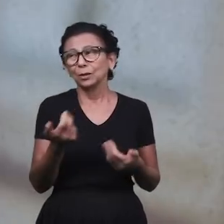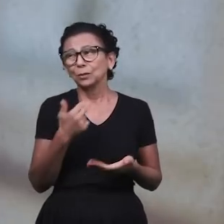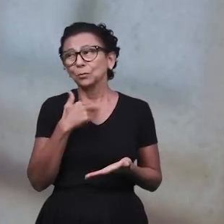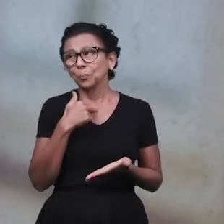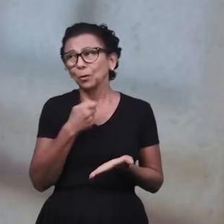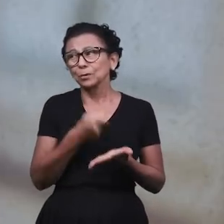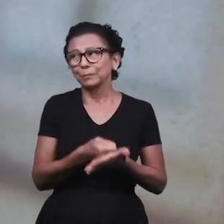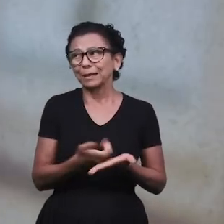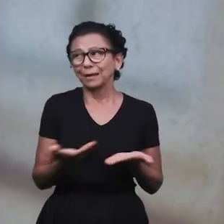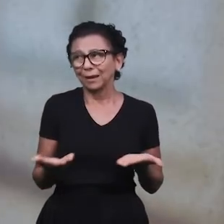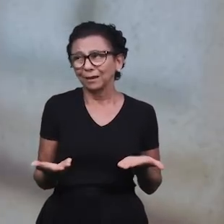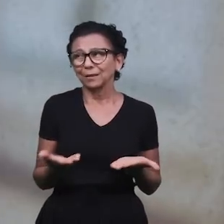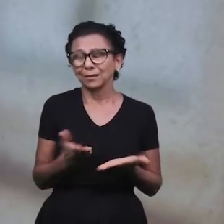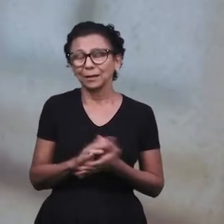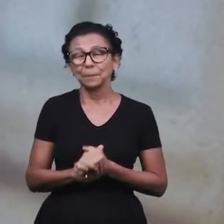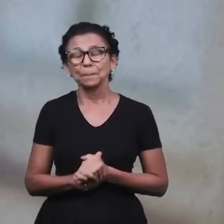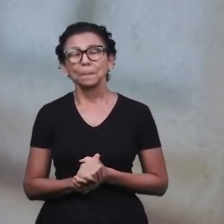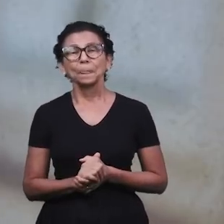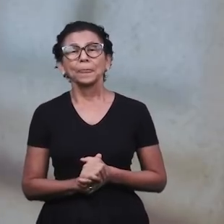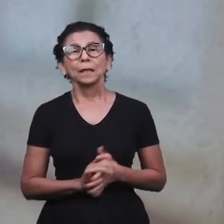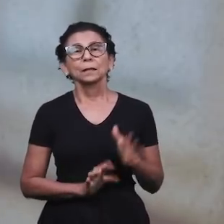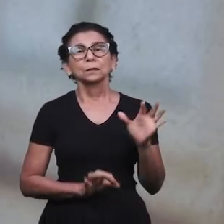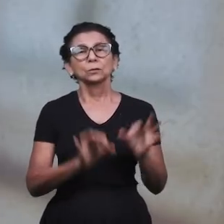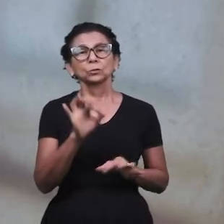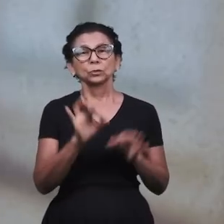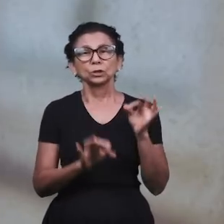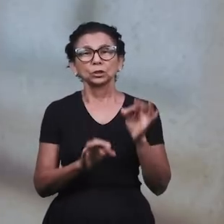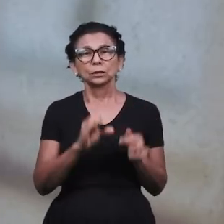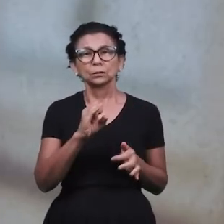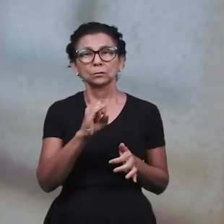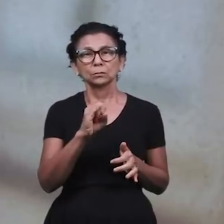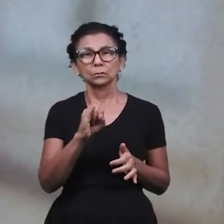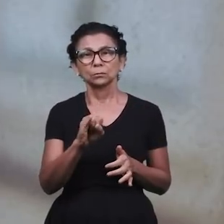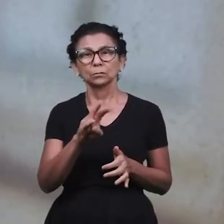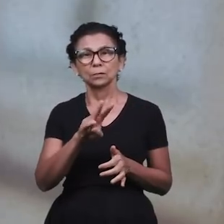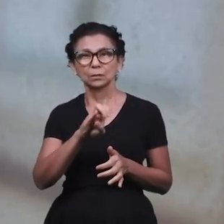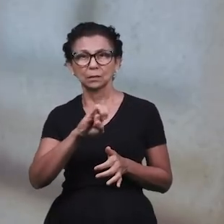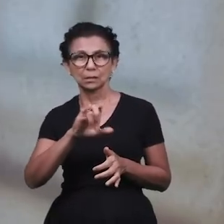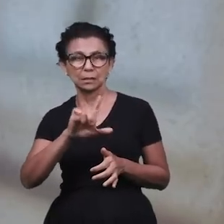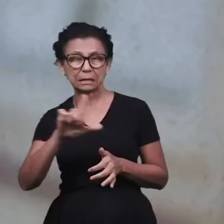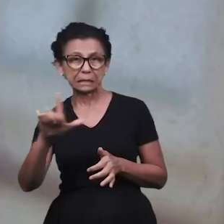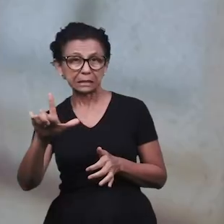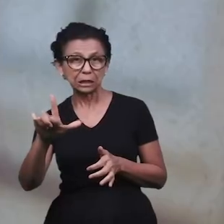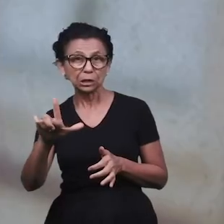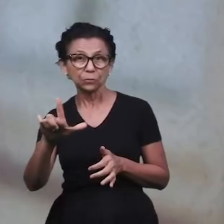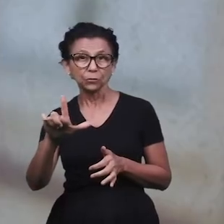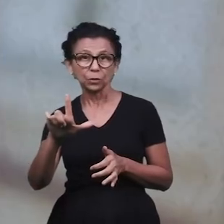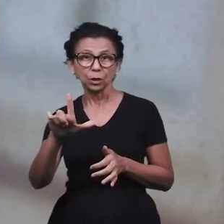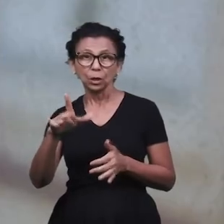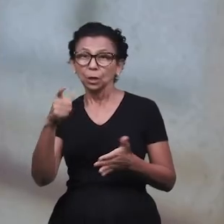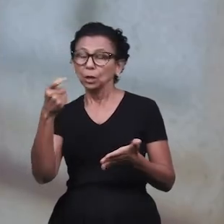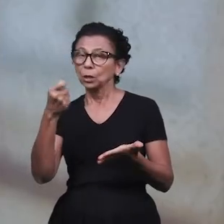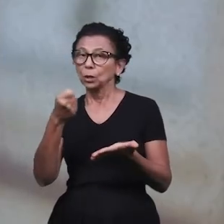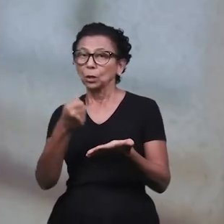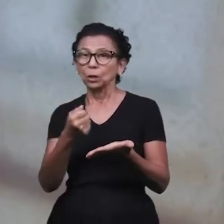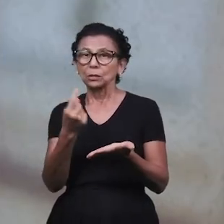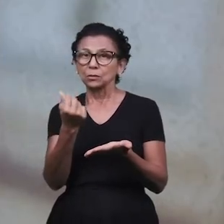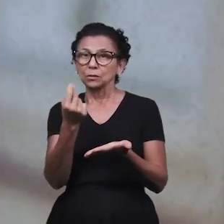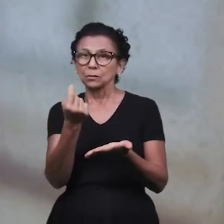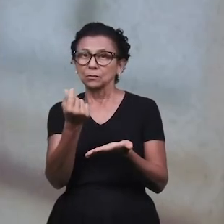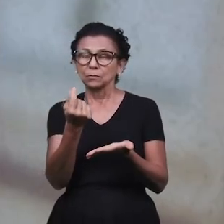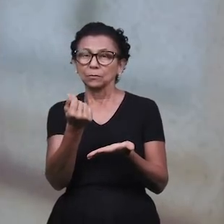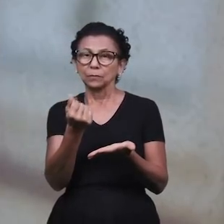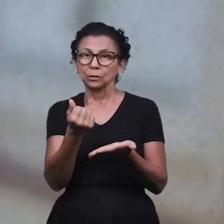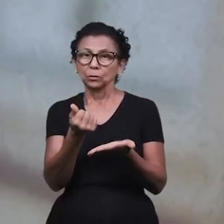no juizado especial civil, nós temos interessante que nós não pagamos custas para distribuir